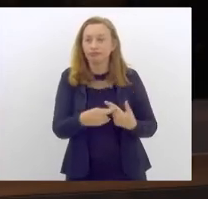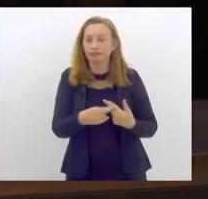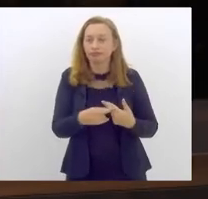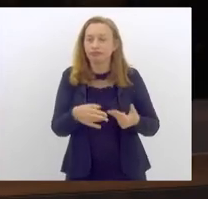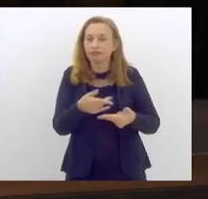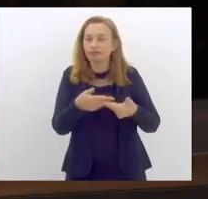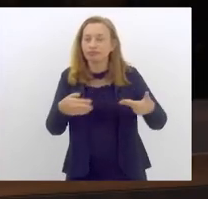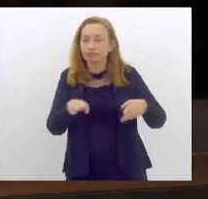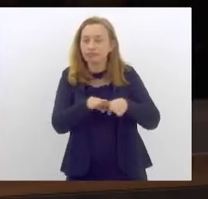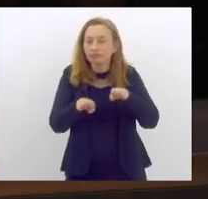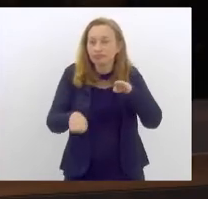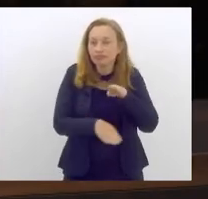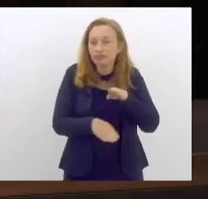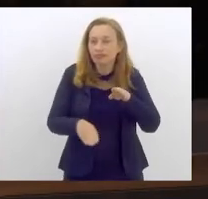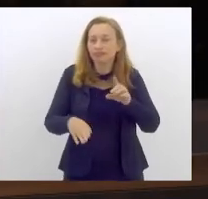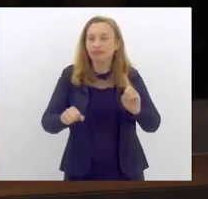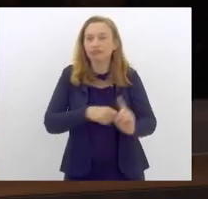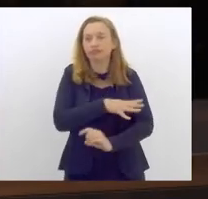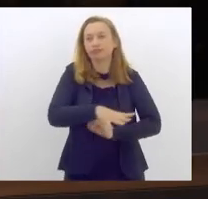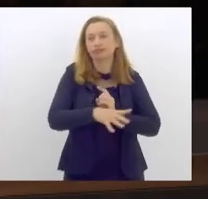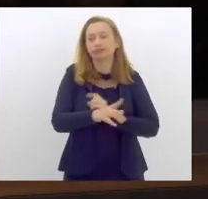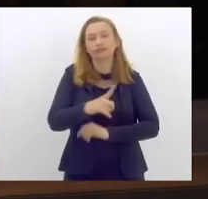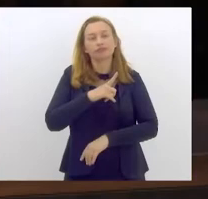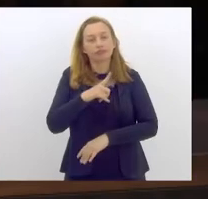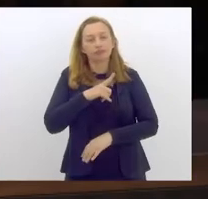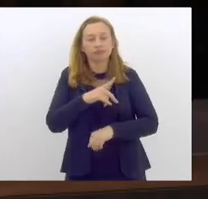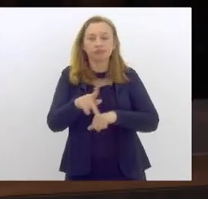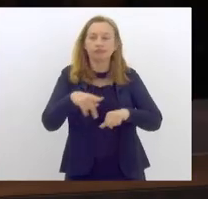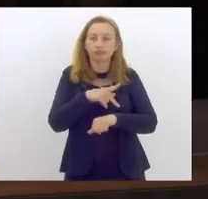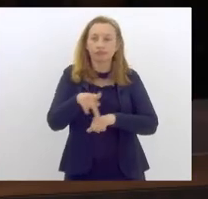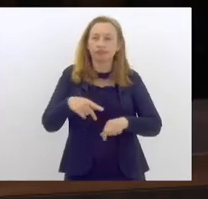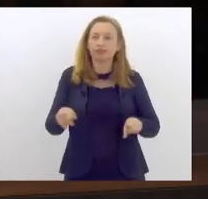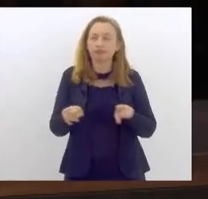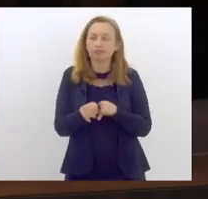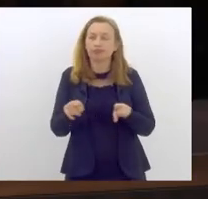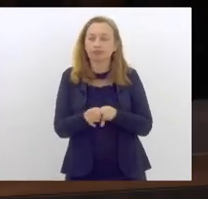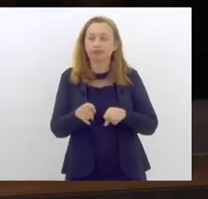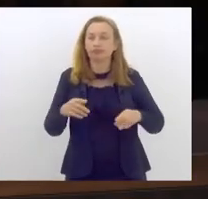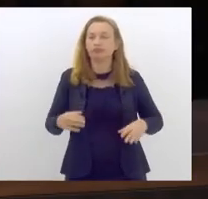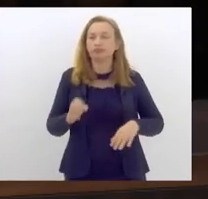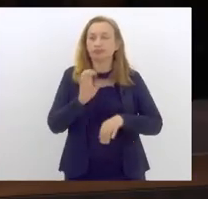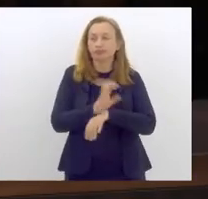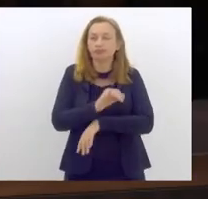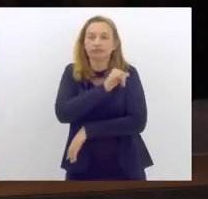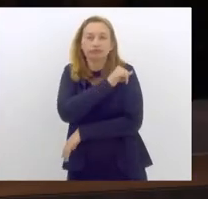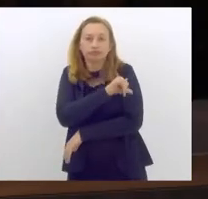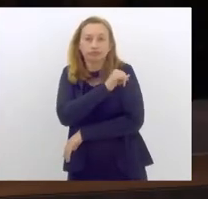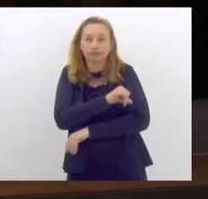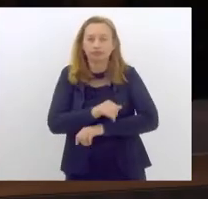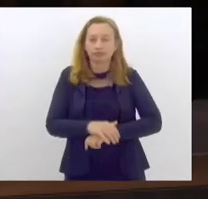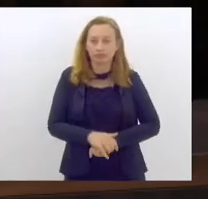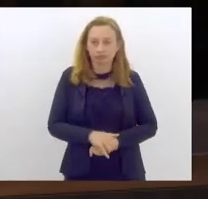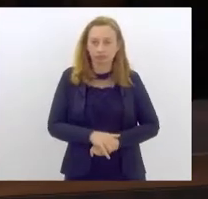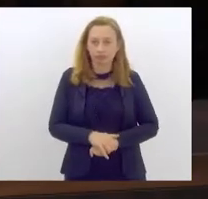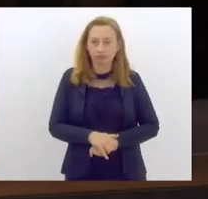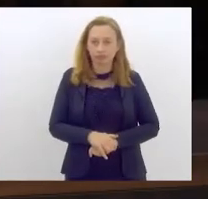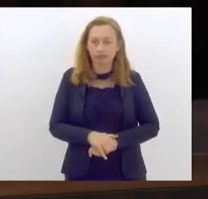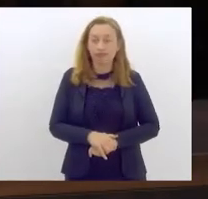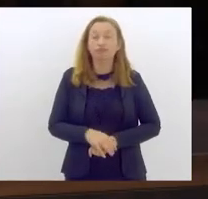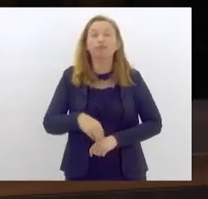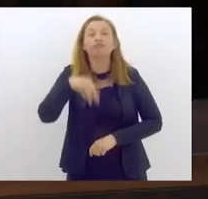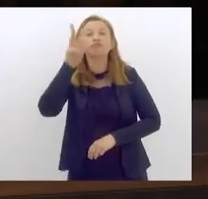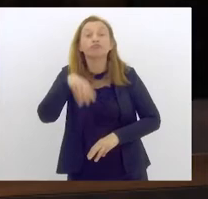desigualdade social que nós temos no nosso país também aqui no estado do Rio de Janeiro e quem